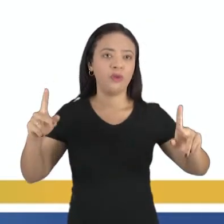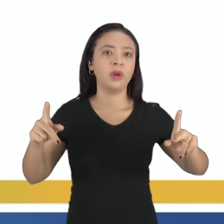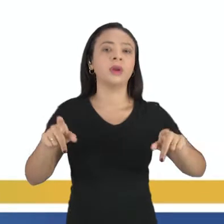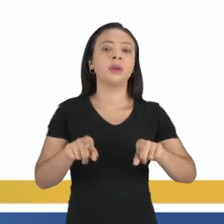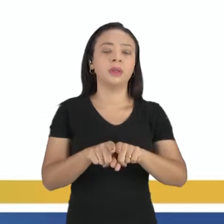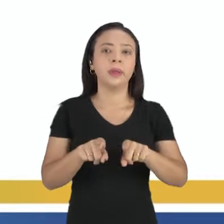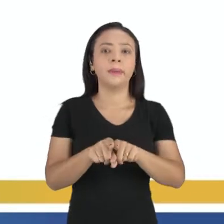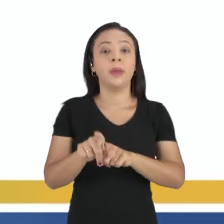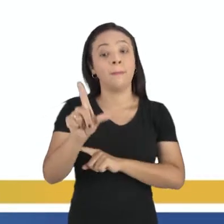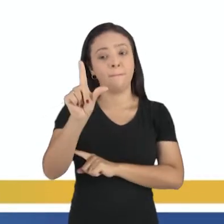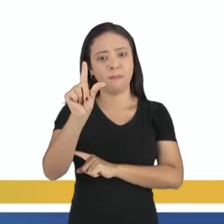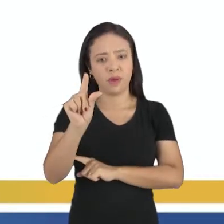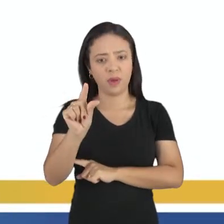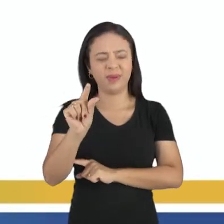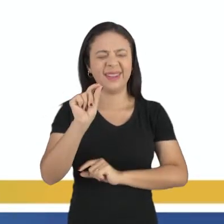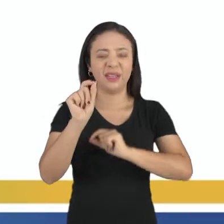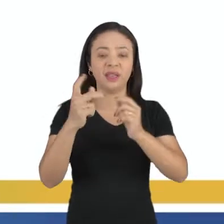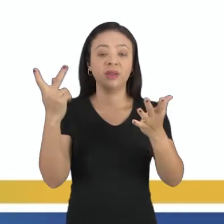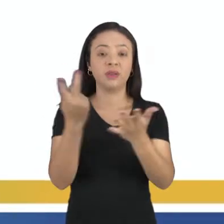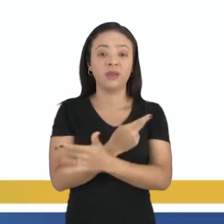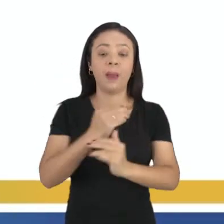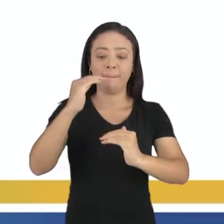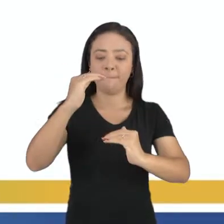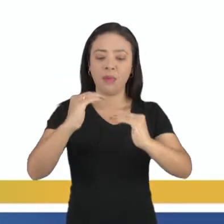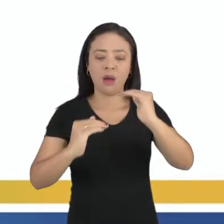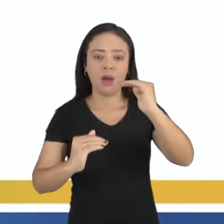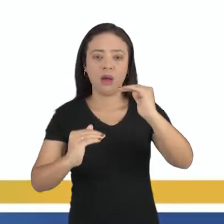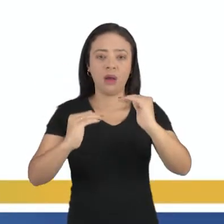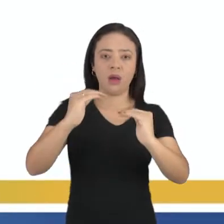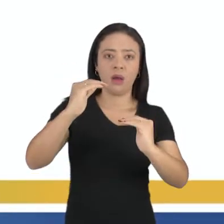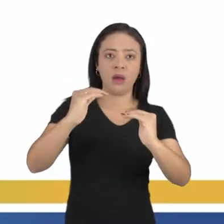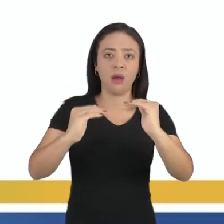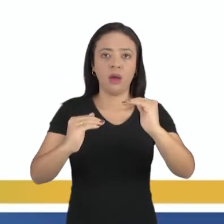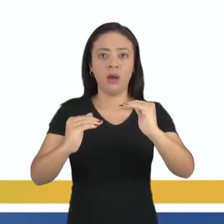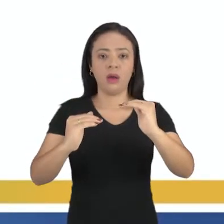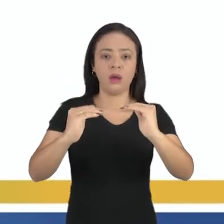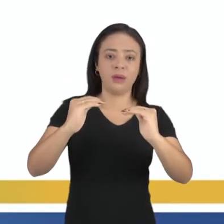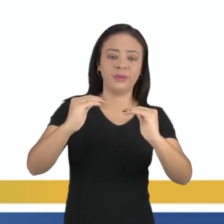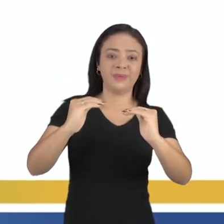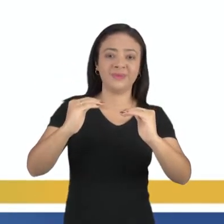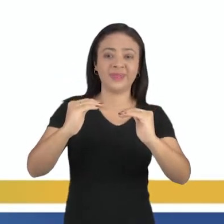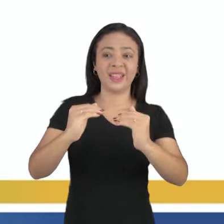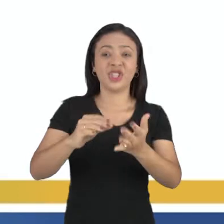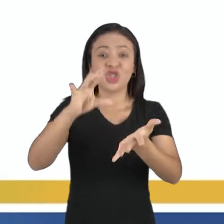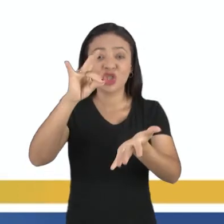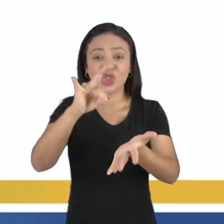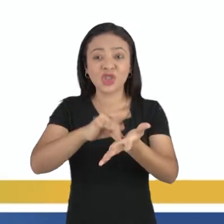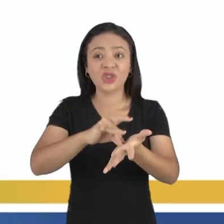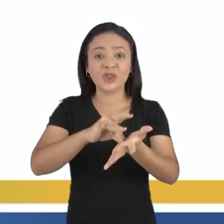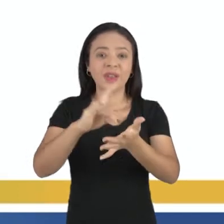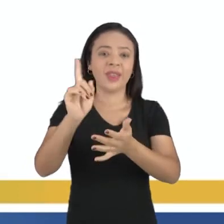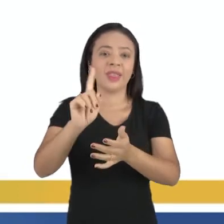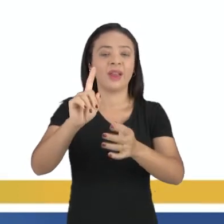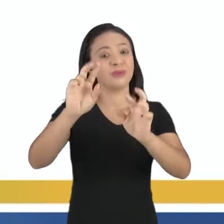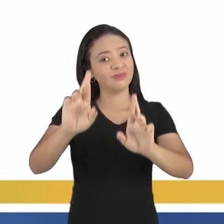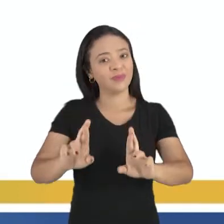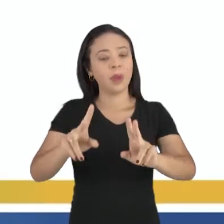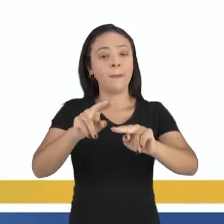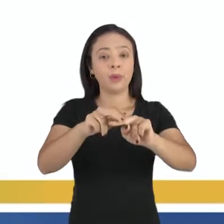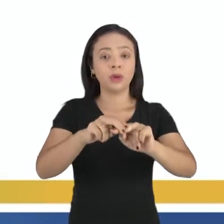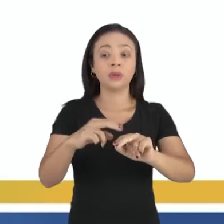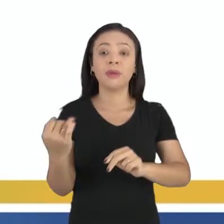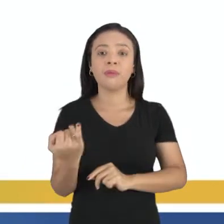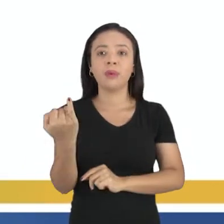e também pequenos, essa média aritmética ela acaba não refletindo bem a realidade dos dados. Então, por isso, é